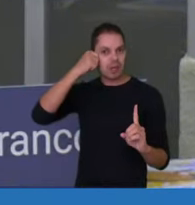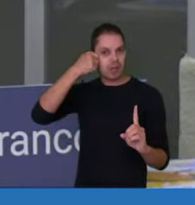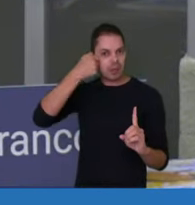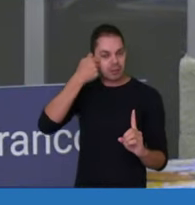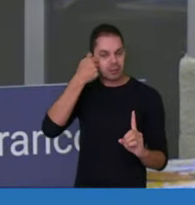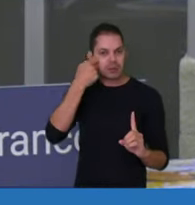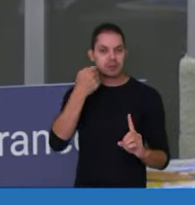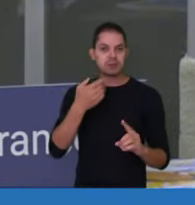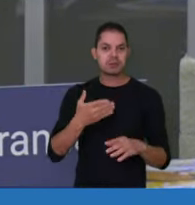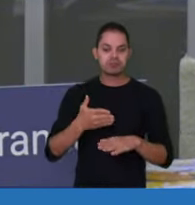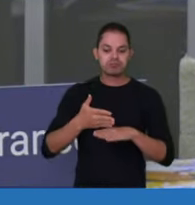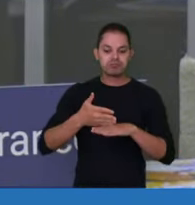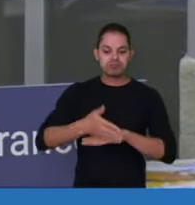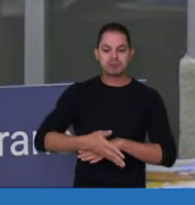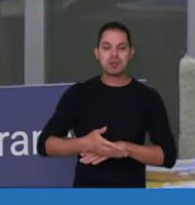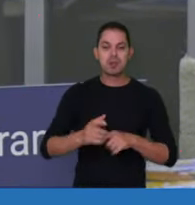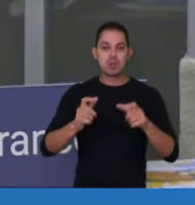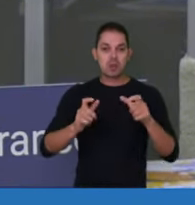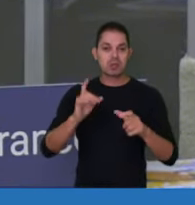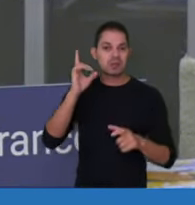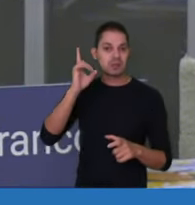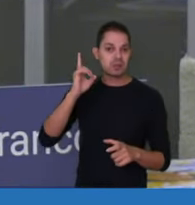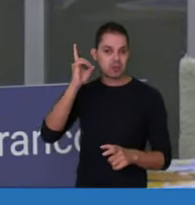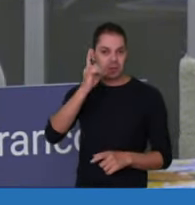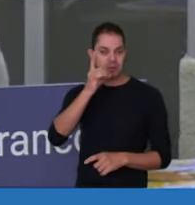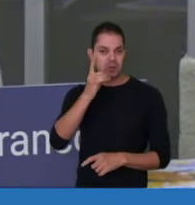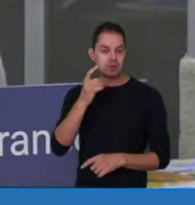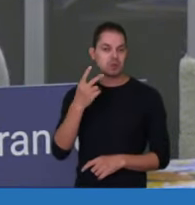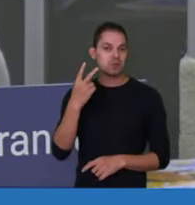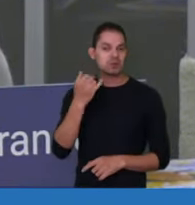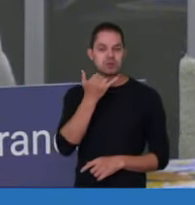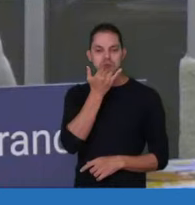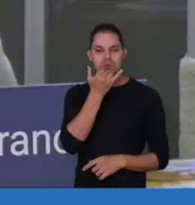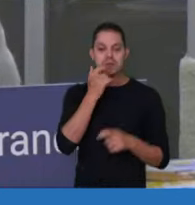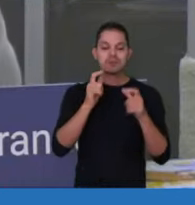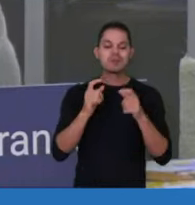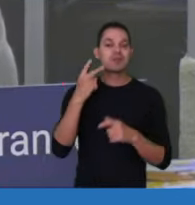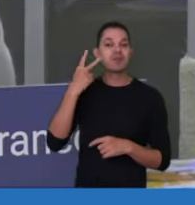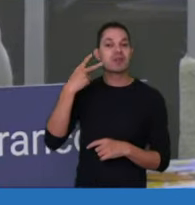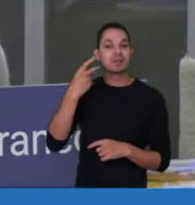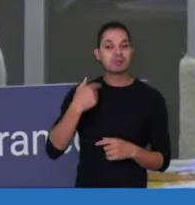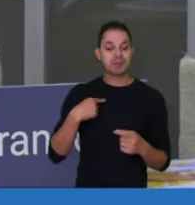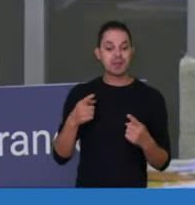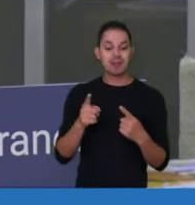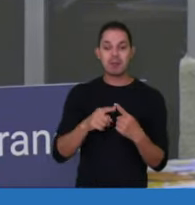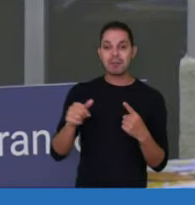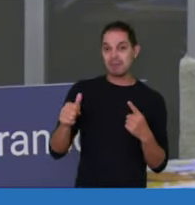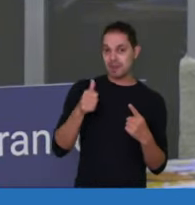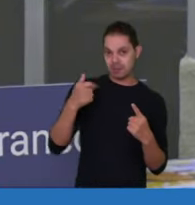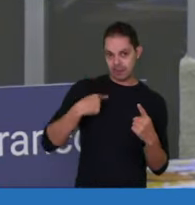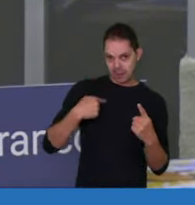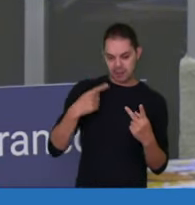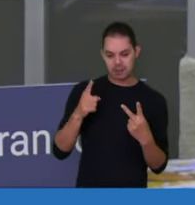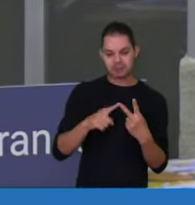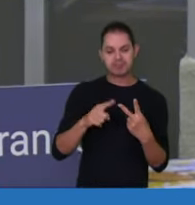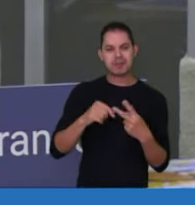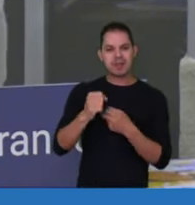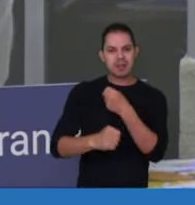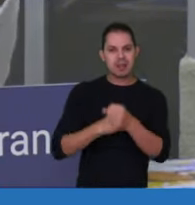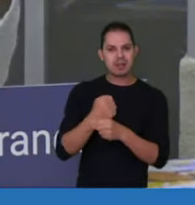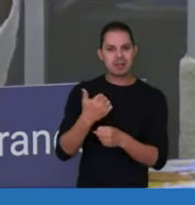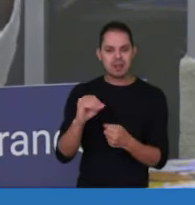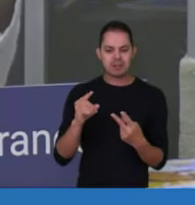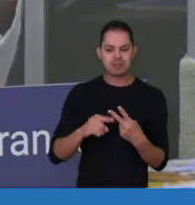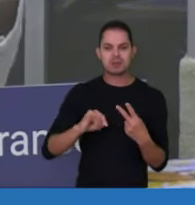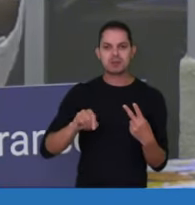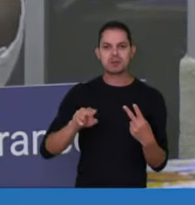na Câmara de Vereadores. Primeira fui eu, 10 anos depois, Jurema Batista,